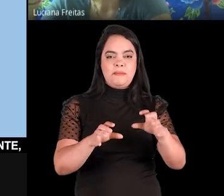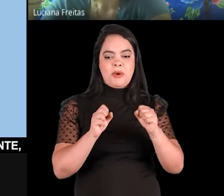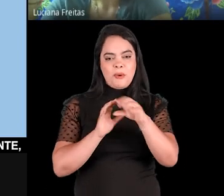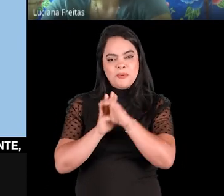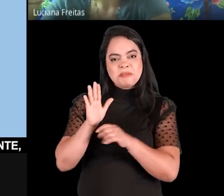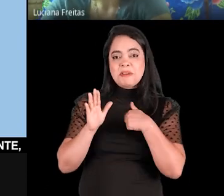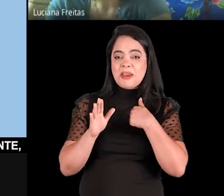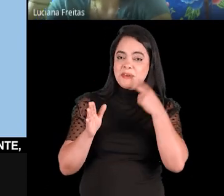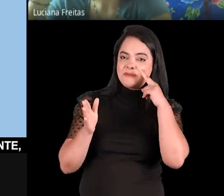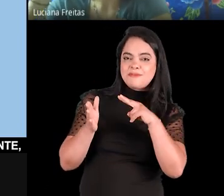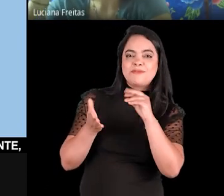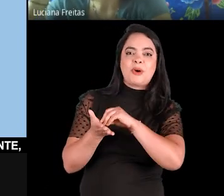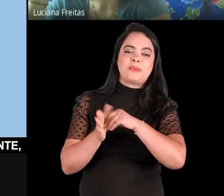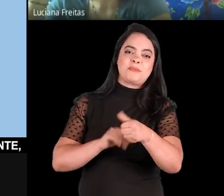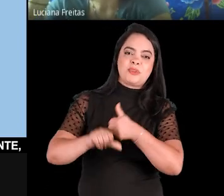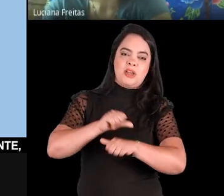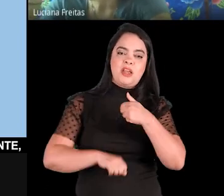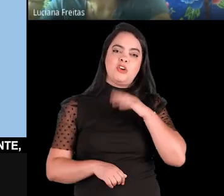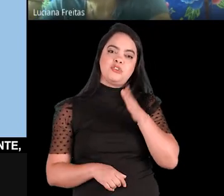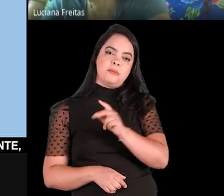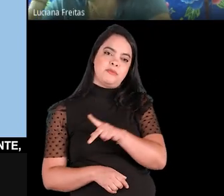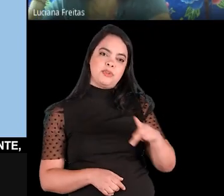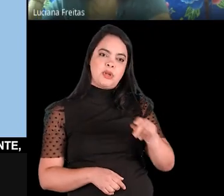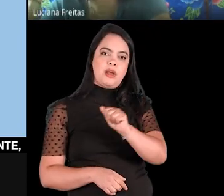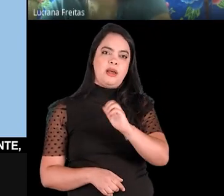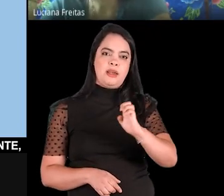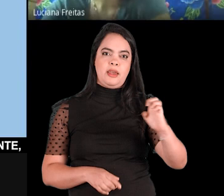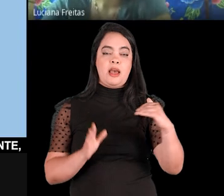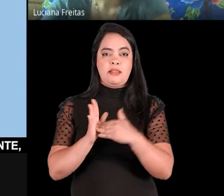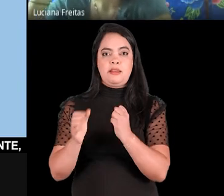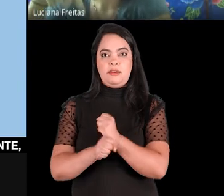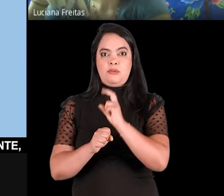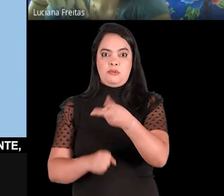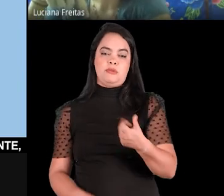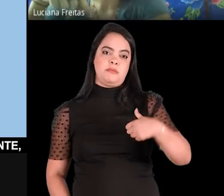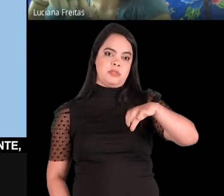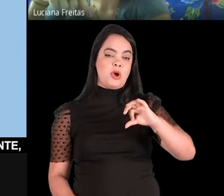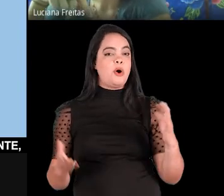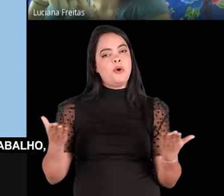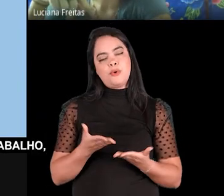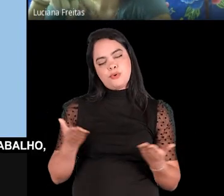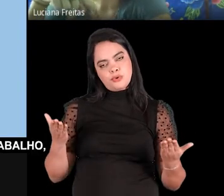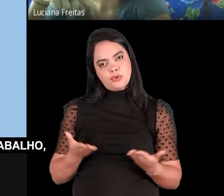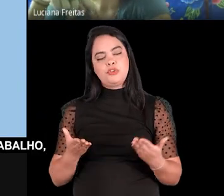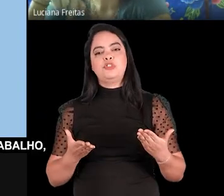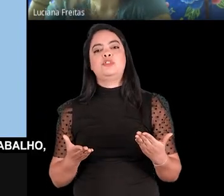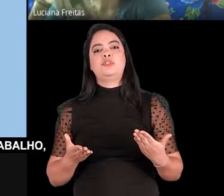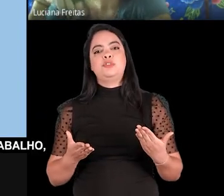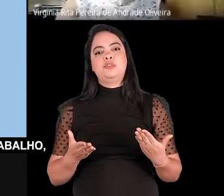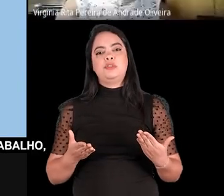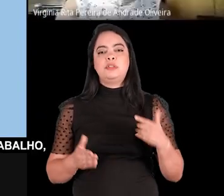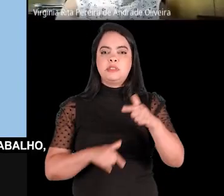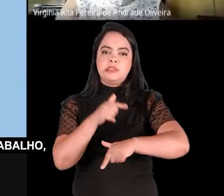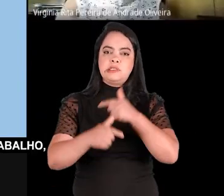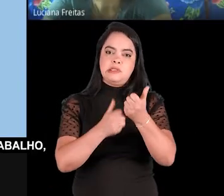atualizei. Fui professora do AE até 2019. E agora, atualmente, eu estou na Diretoria